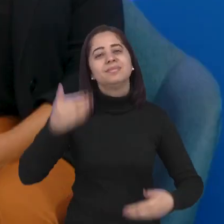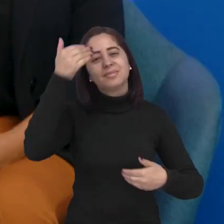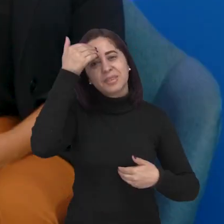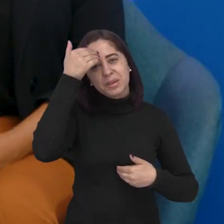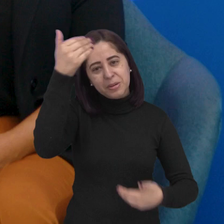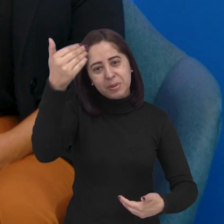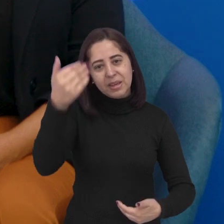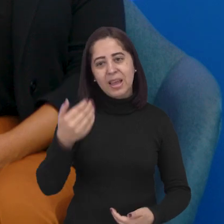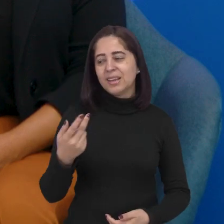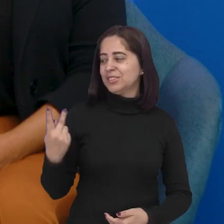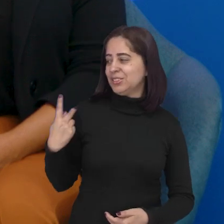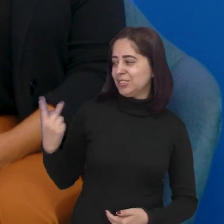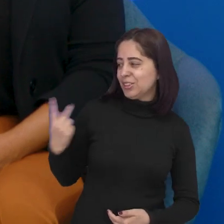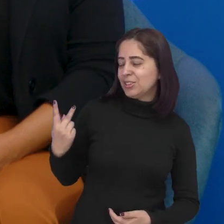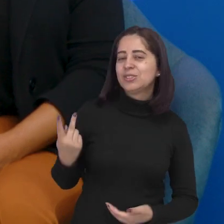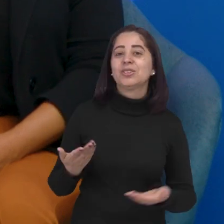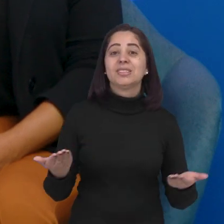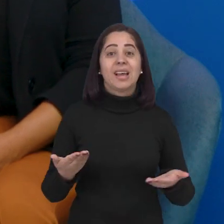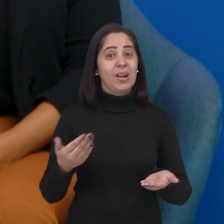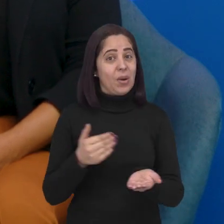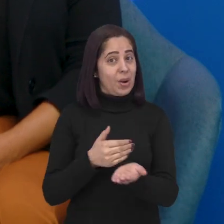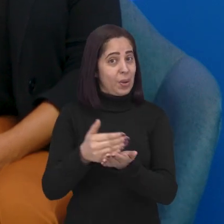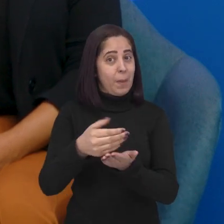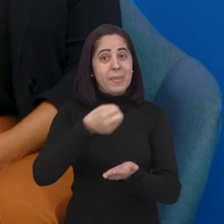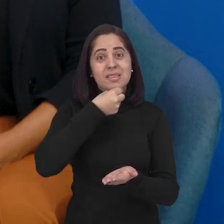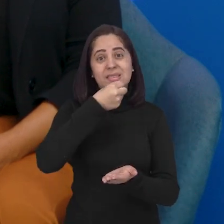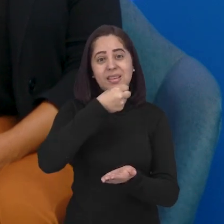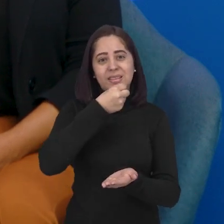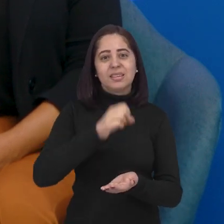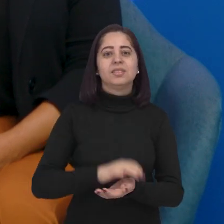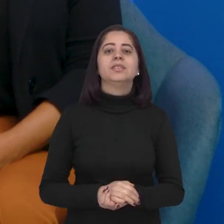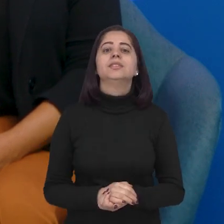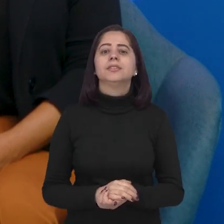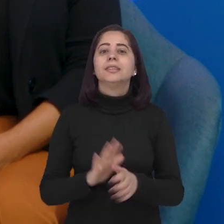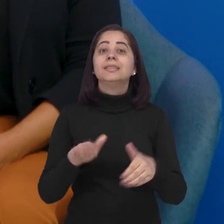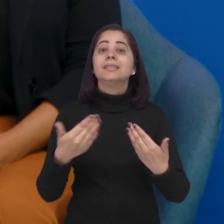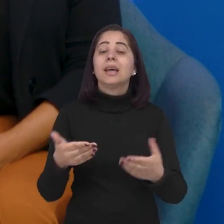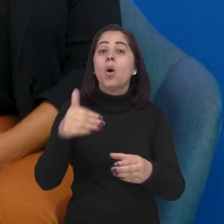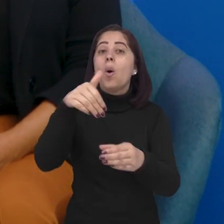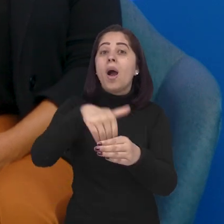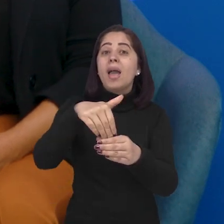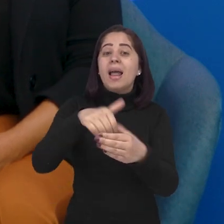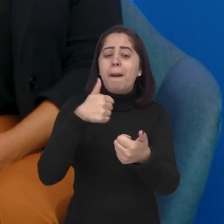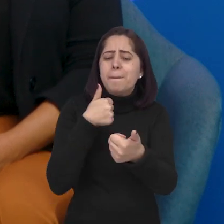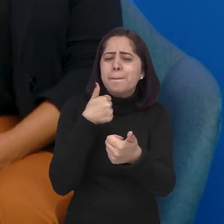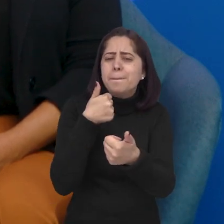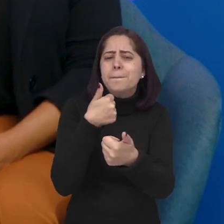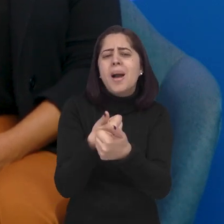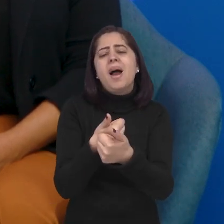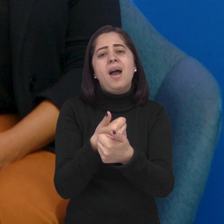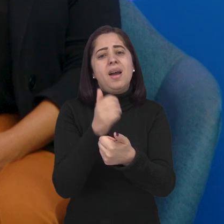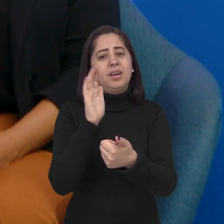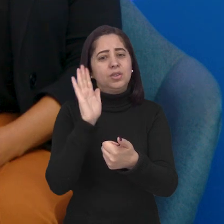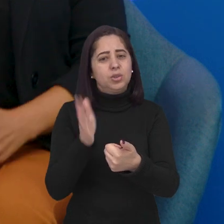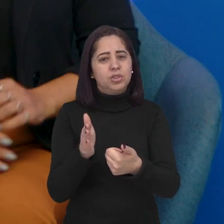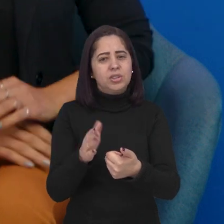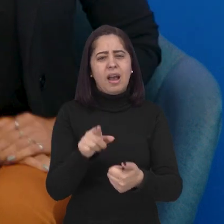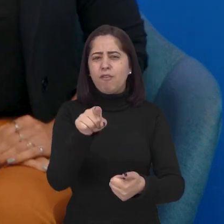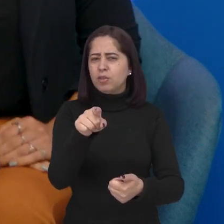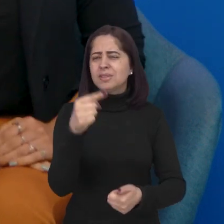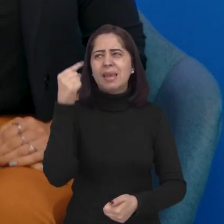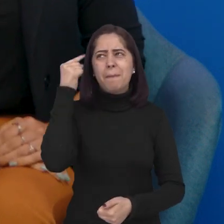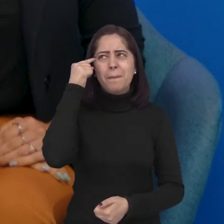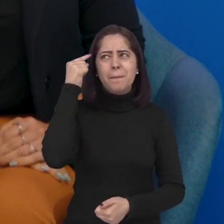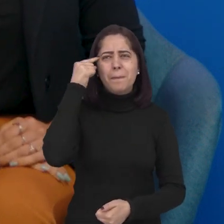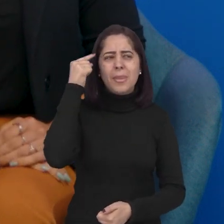Obrigado, João. Eu e a Francine assumimos daqui. Gente, olha só, as eleições estão mais próximas a cada dia. Enquanto você